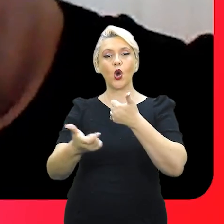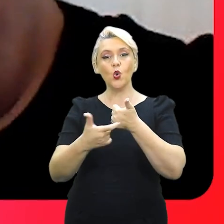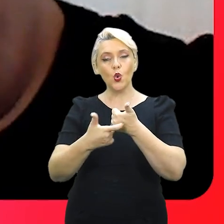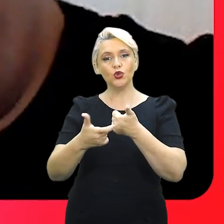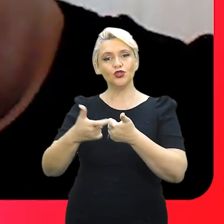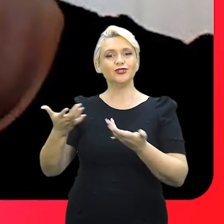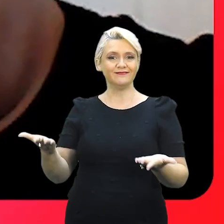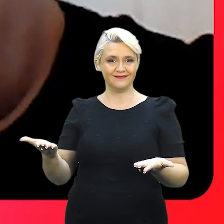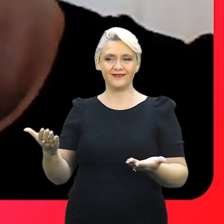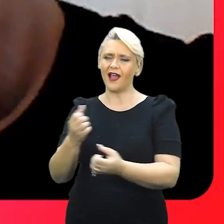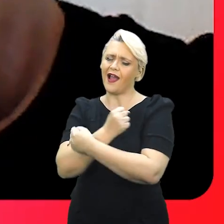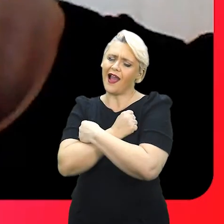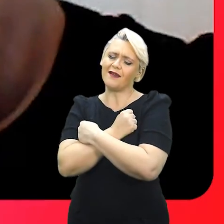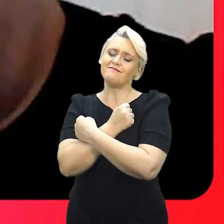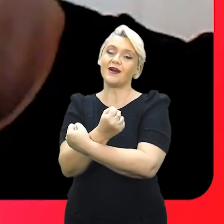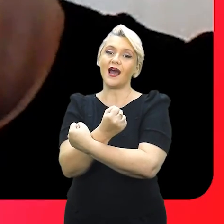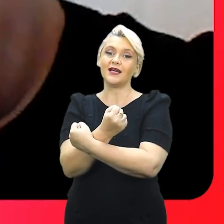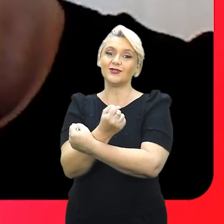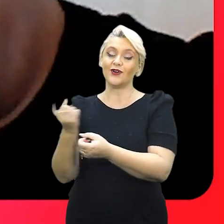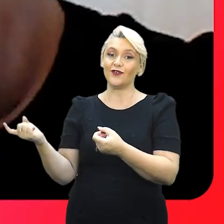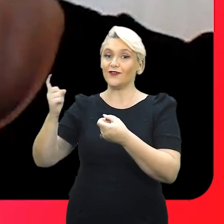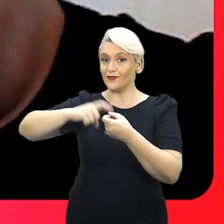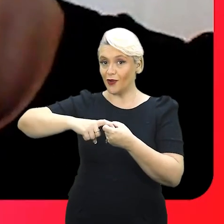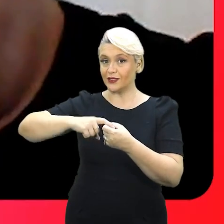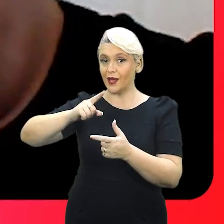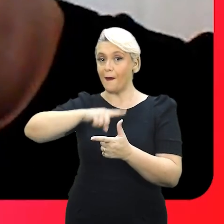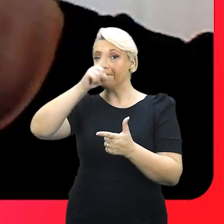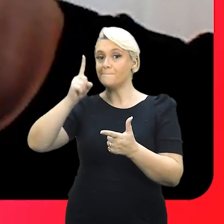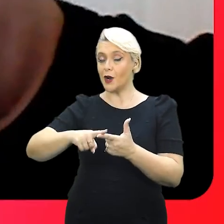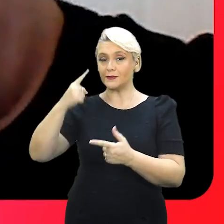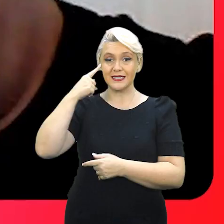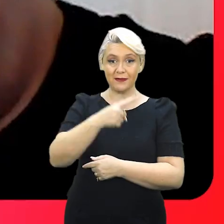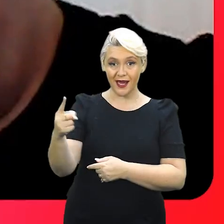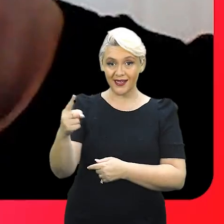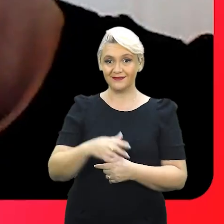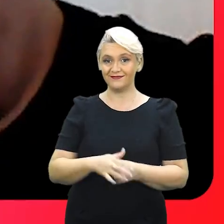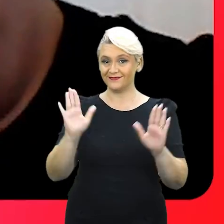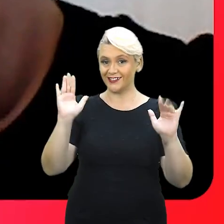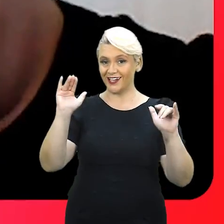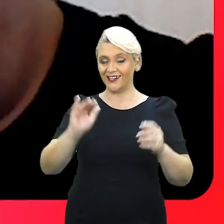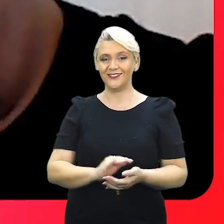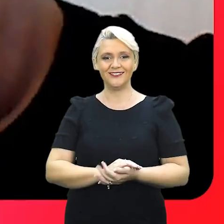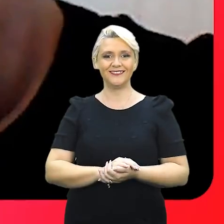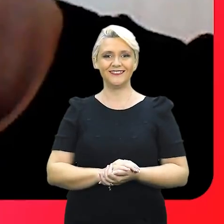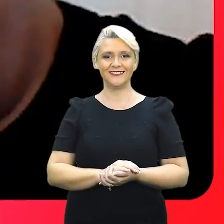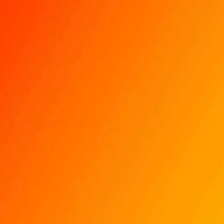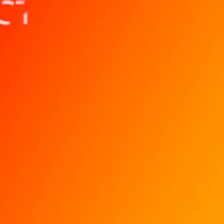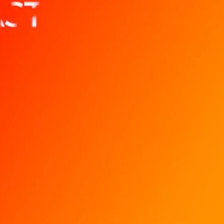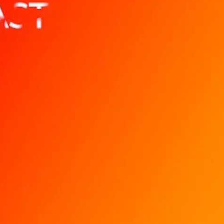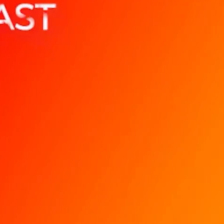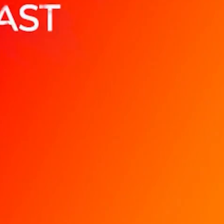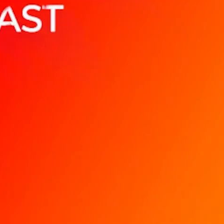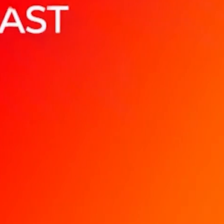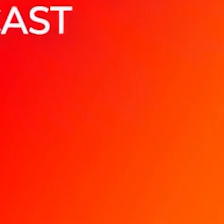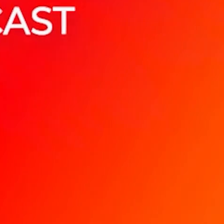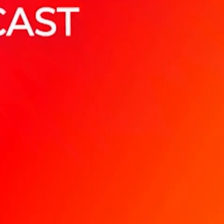seu like. Grande abraço e voltamos na próxima semana. Valeu!